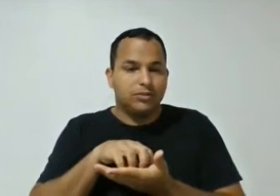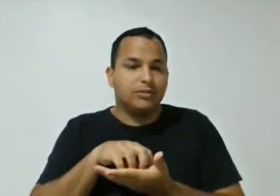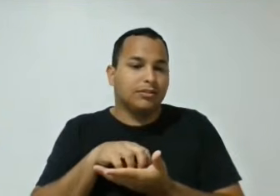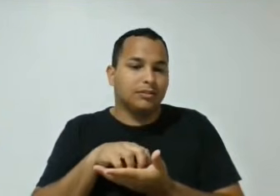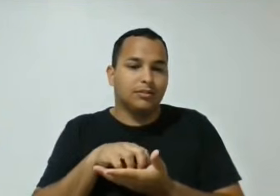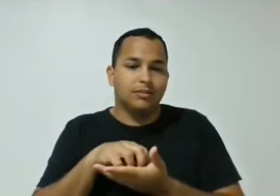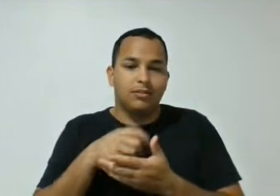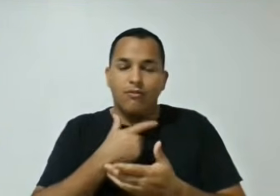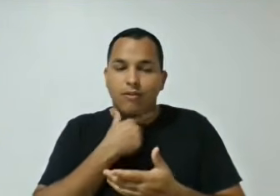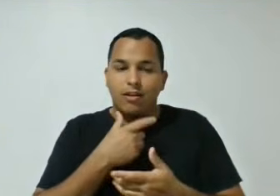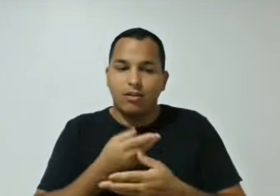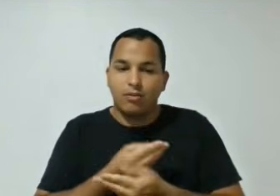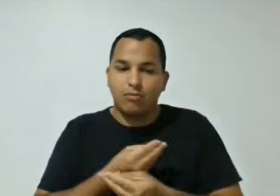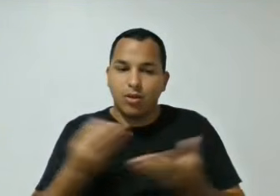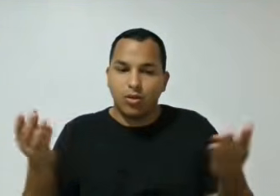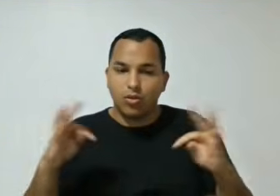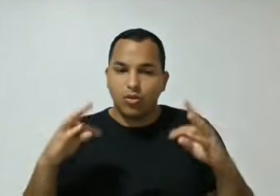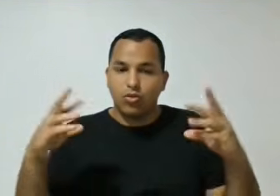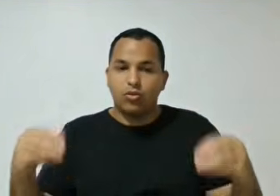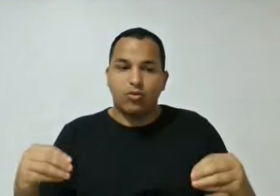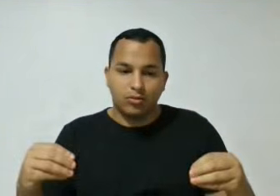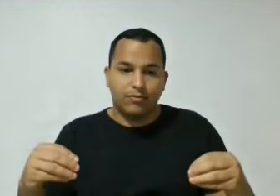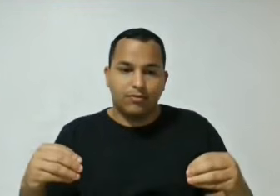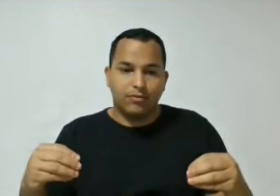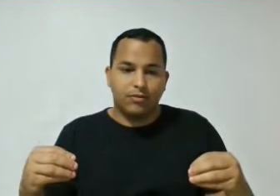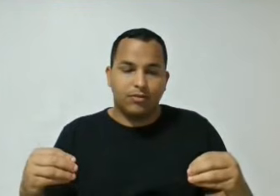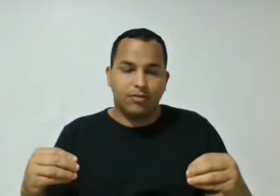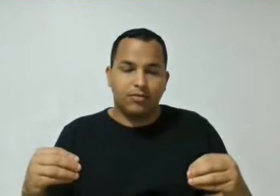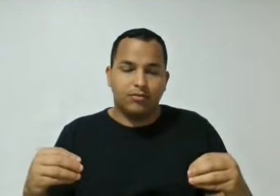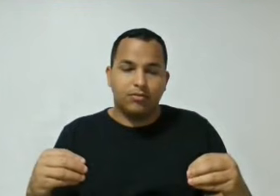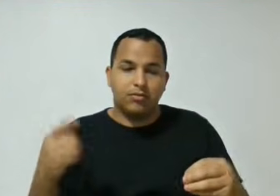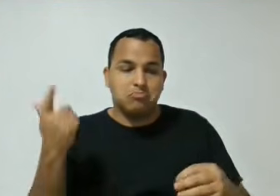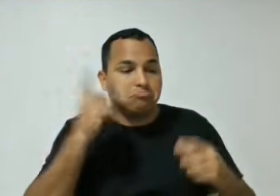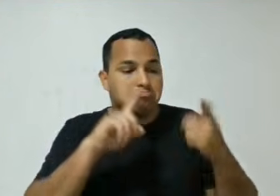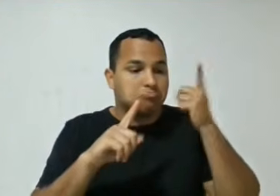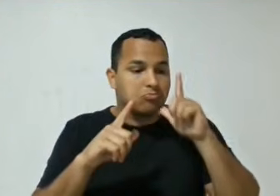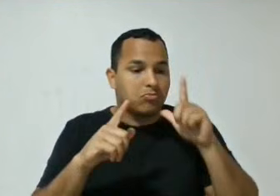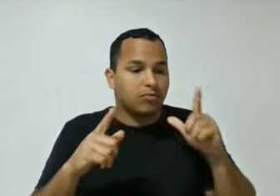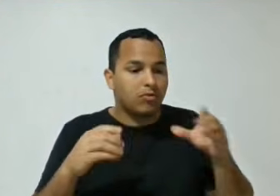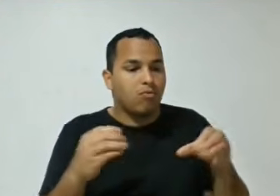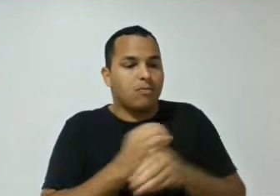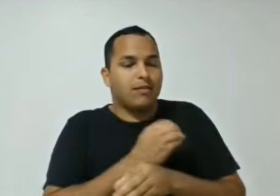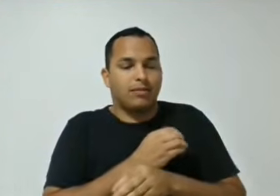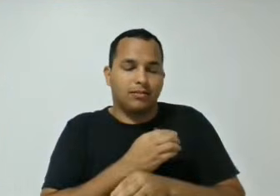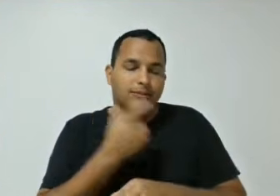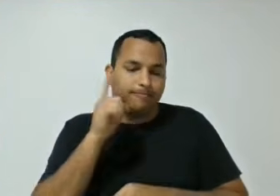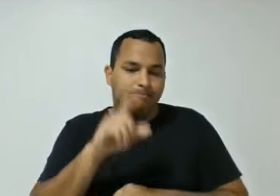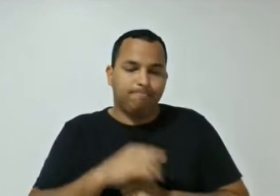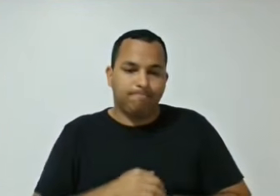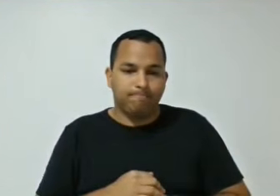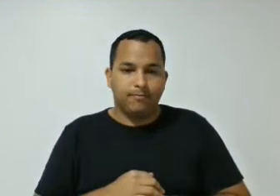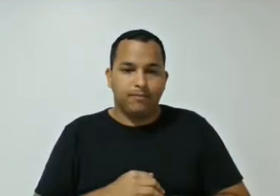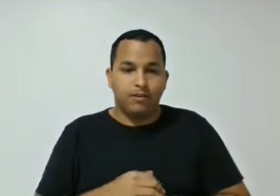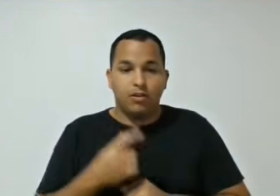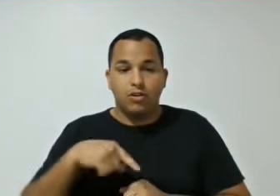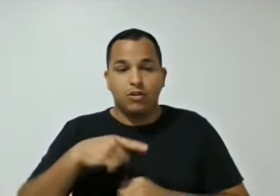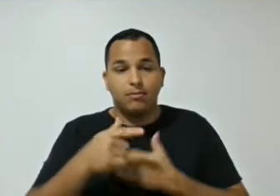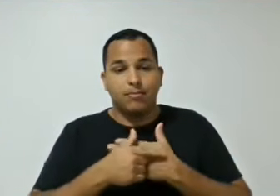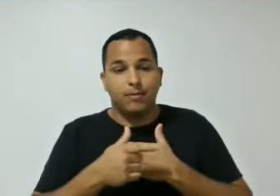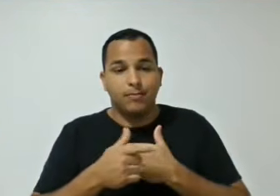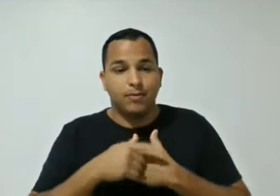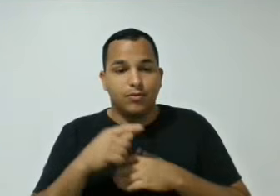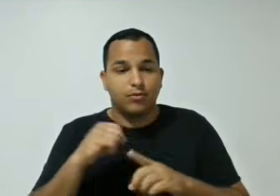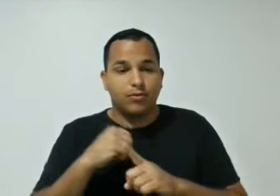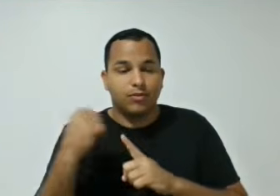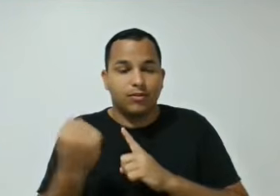todos. Para todos que está faltando. O que está faltando é muita coisa. Né? Nosso papel aqui de sociedade civil é tentar nos